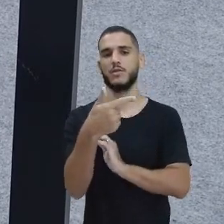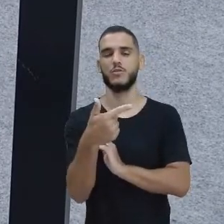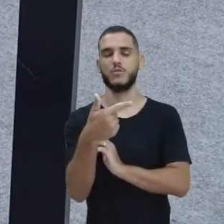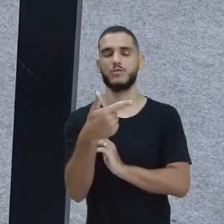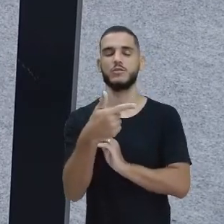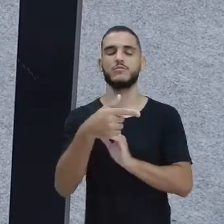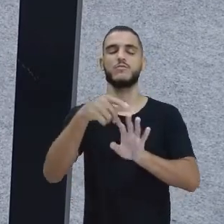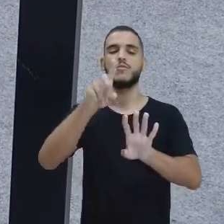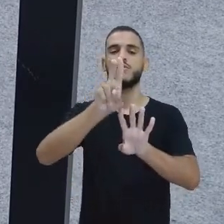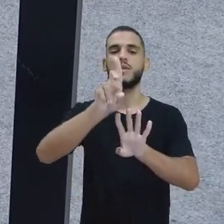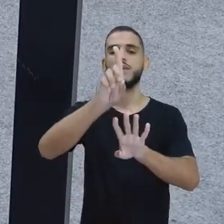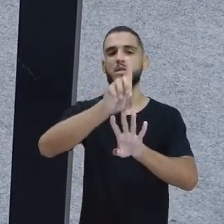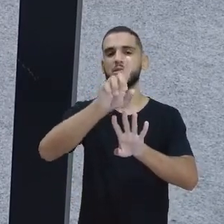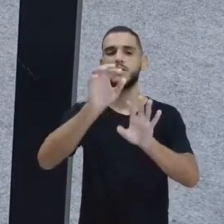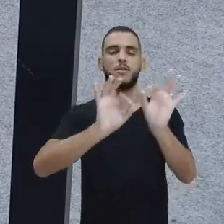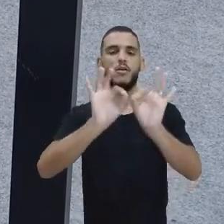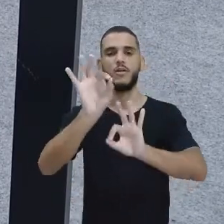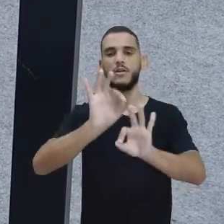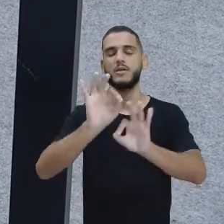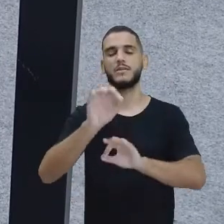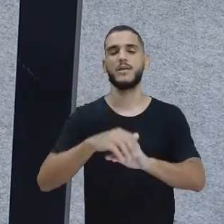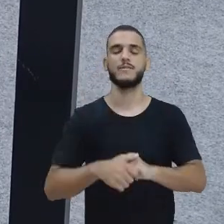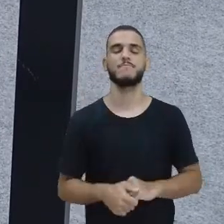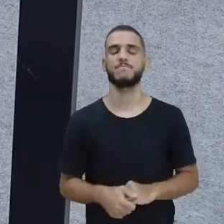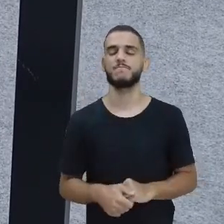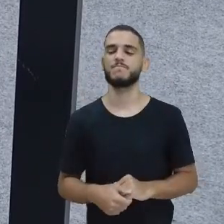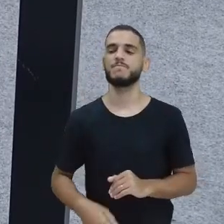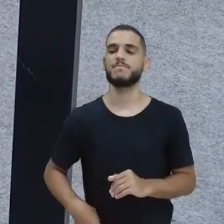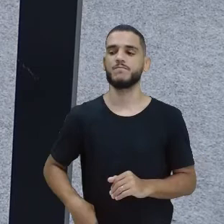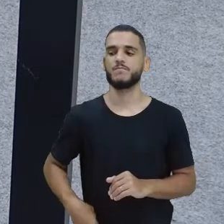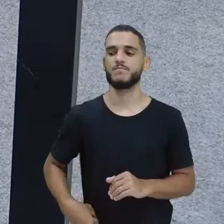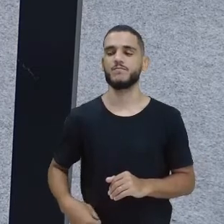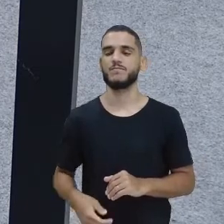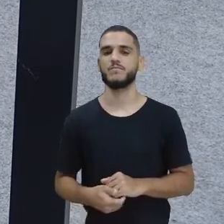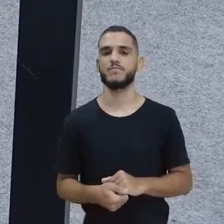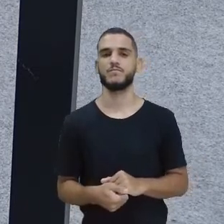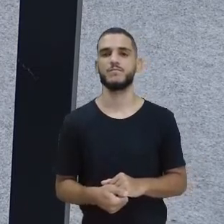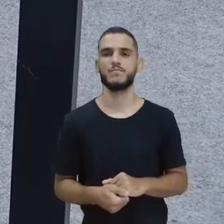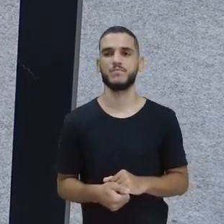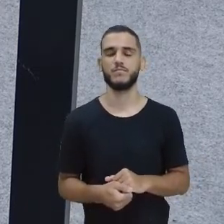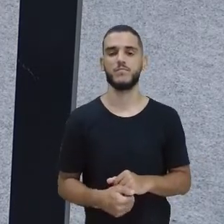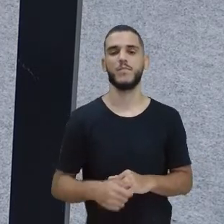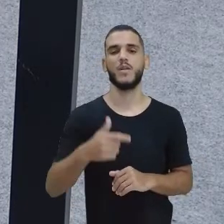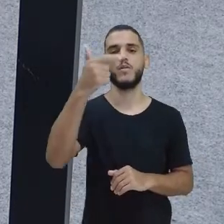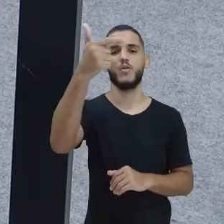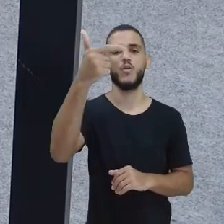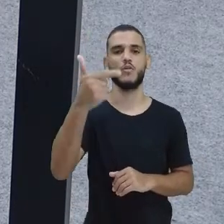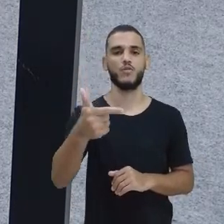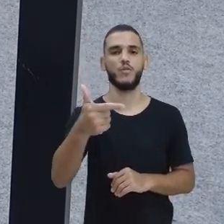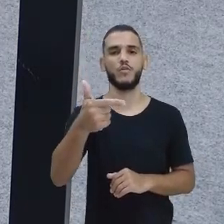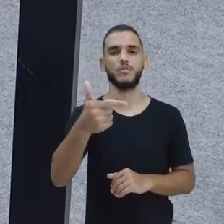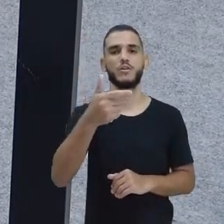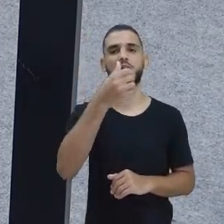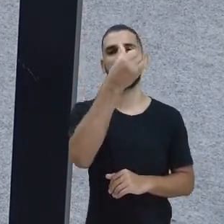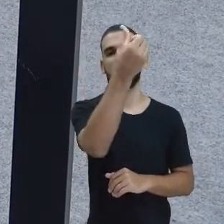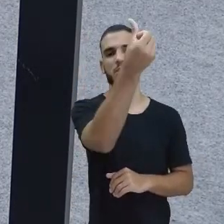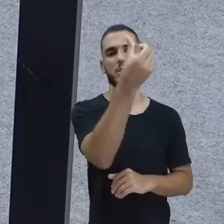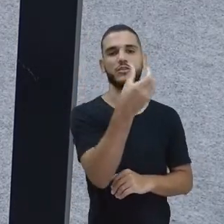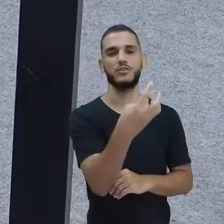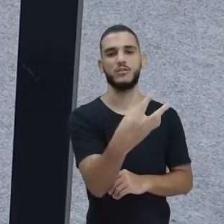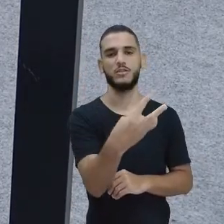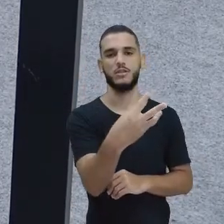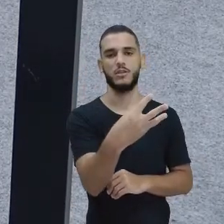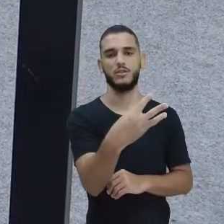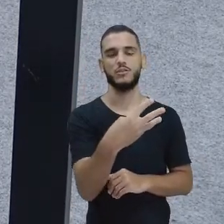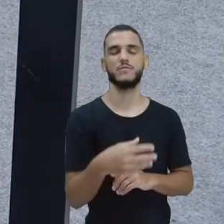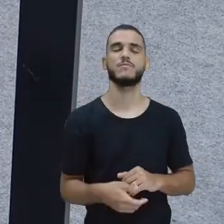unidade na unidade? Unidade embaixo de unidade. E dezena embaixo de dezena. E eu sempre começo a